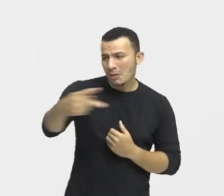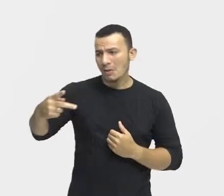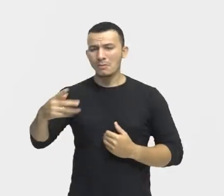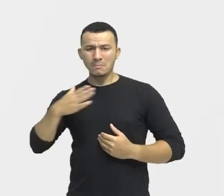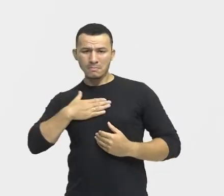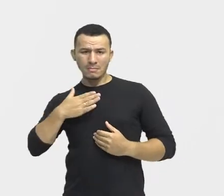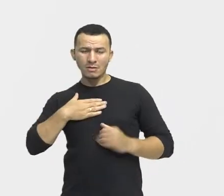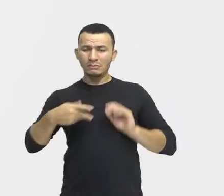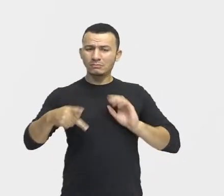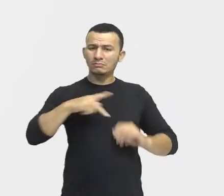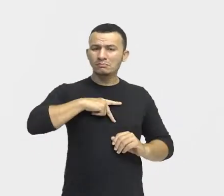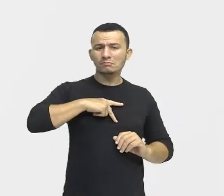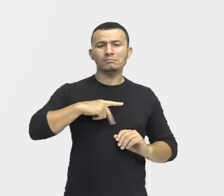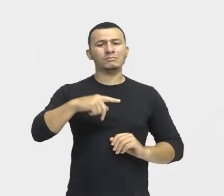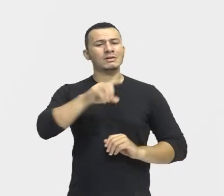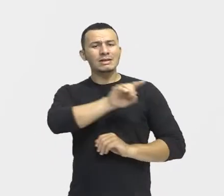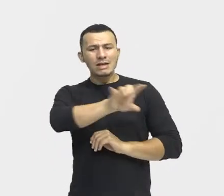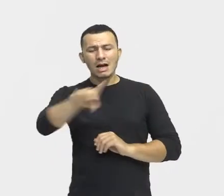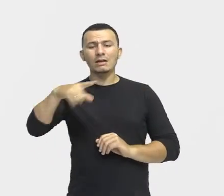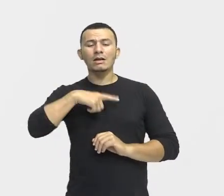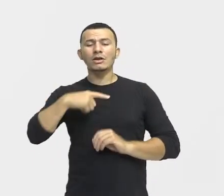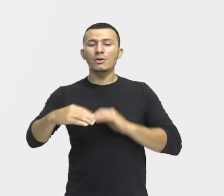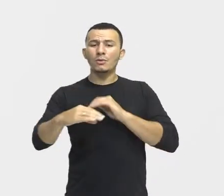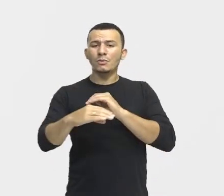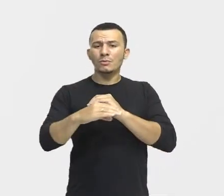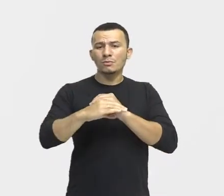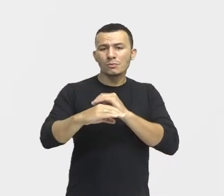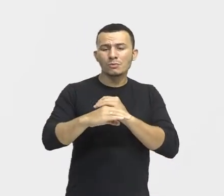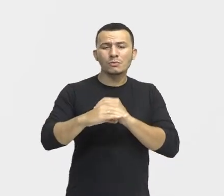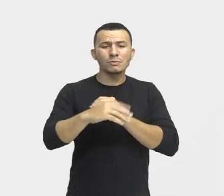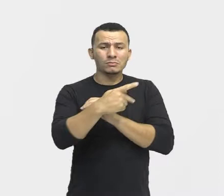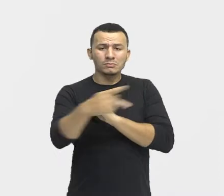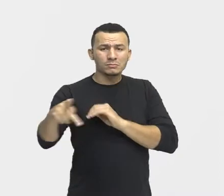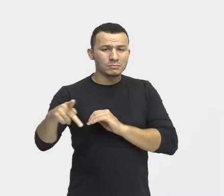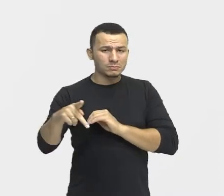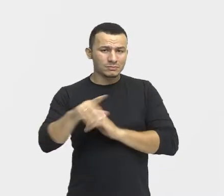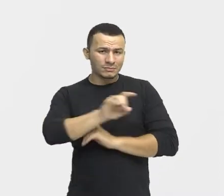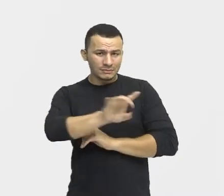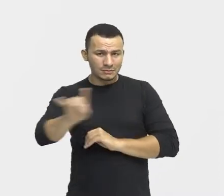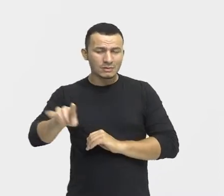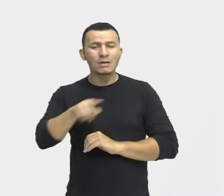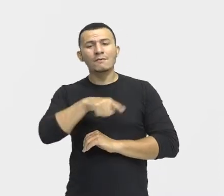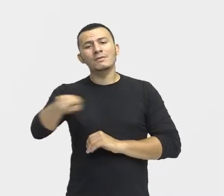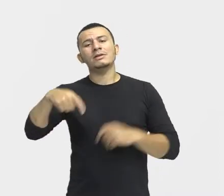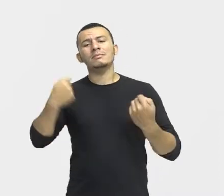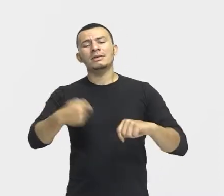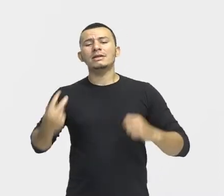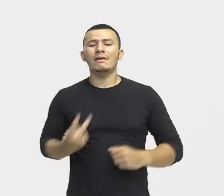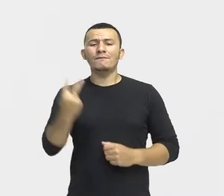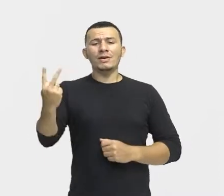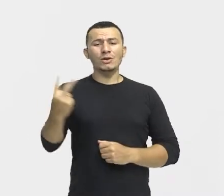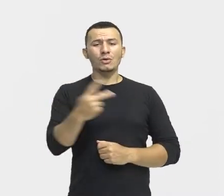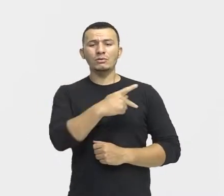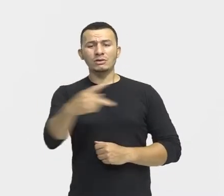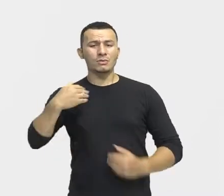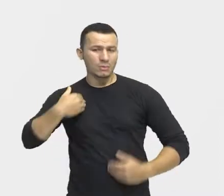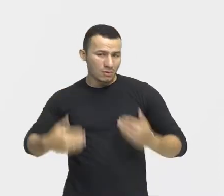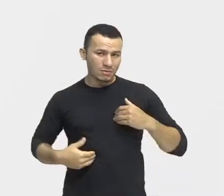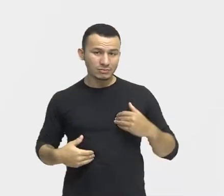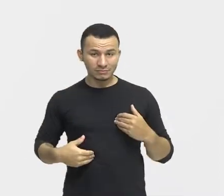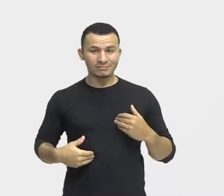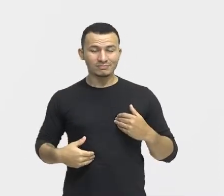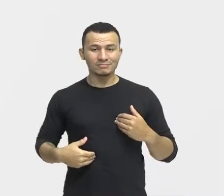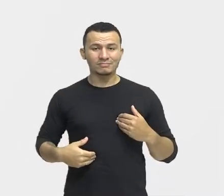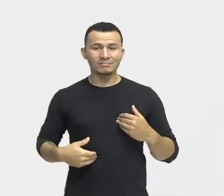meu. Cada um tem um corpo ideal para si, tá bom? Então você precisa valorizar esse corpo. Não significa